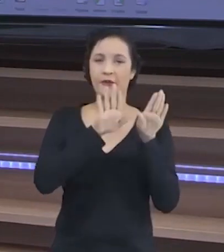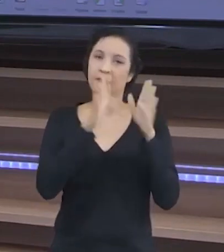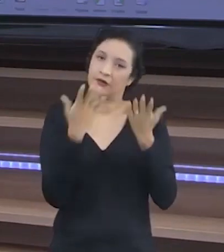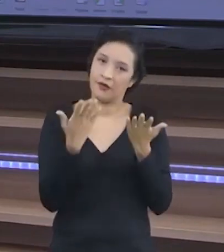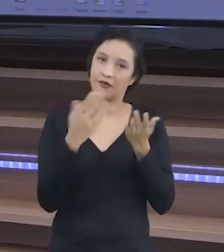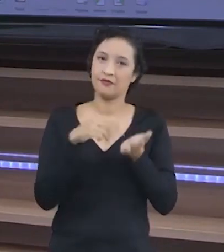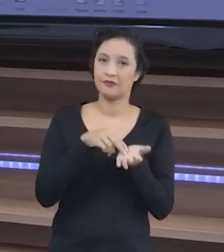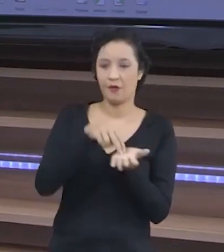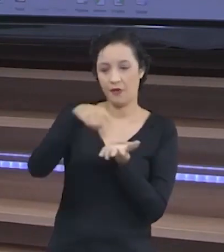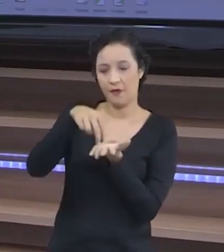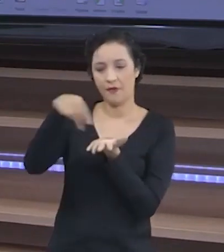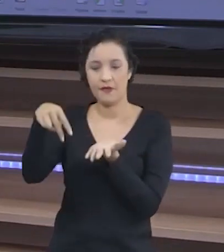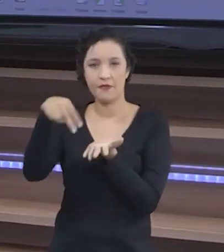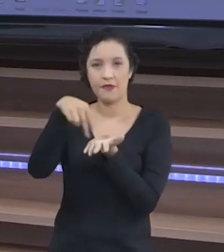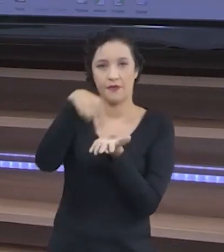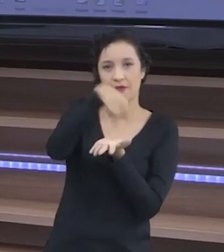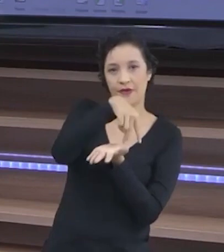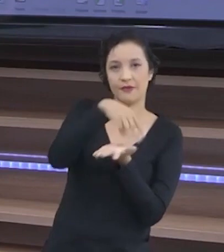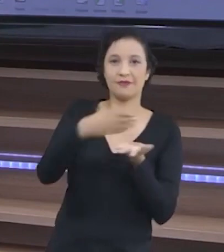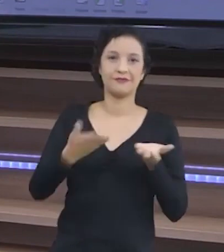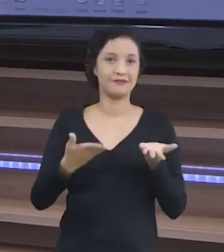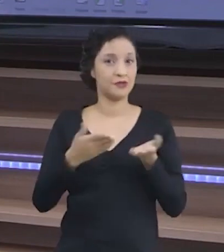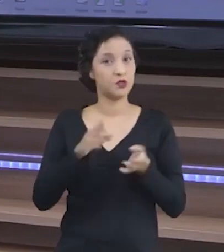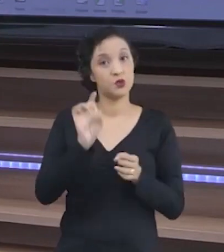lá, 2 passos para cá. Tem